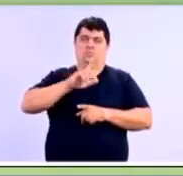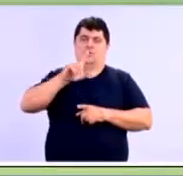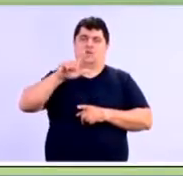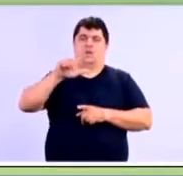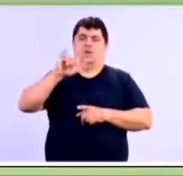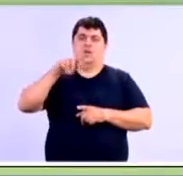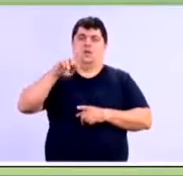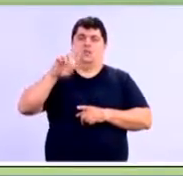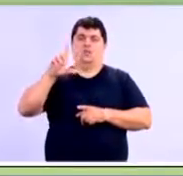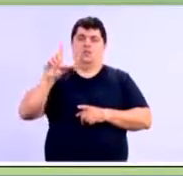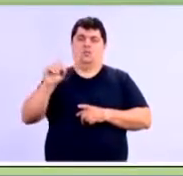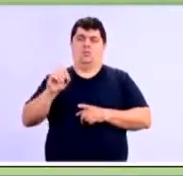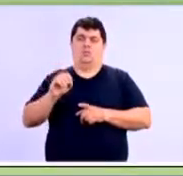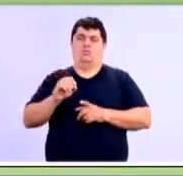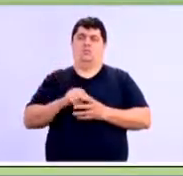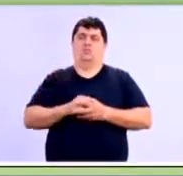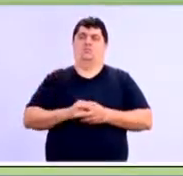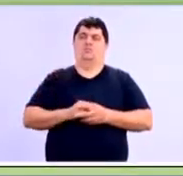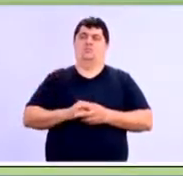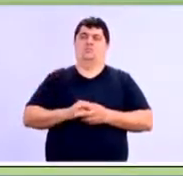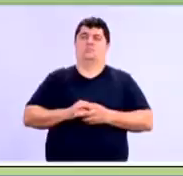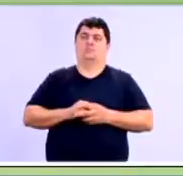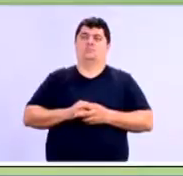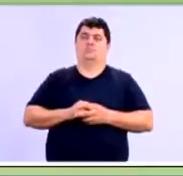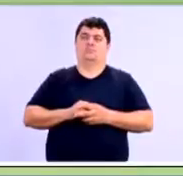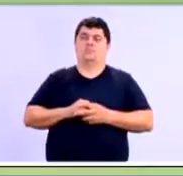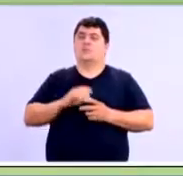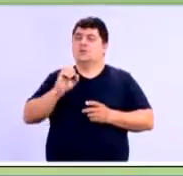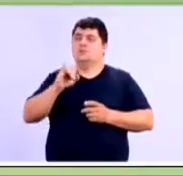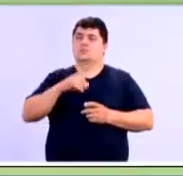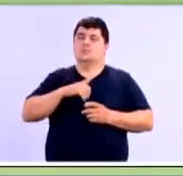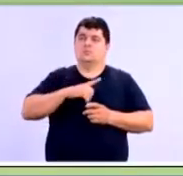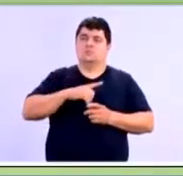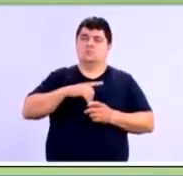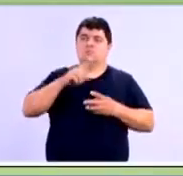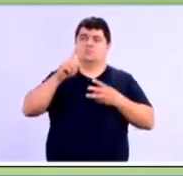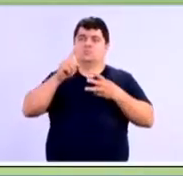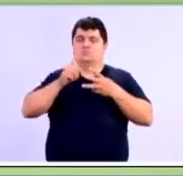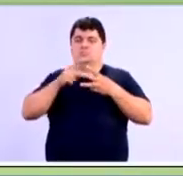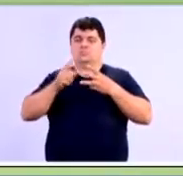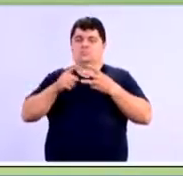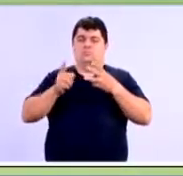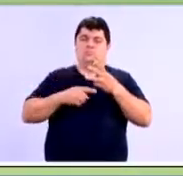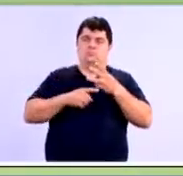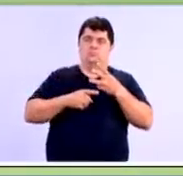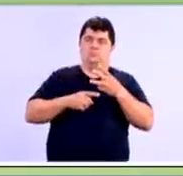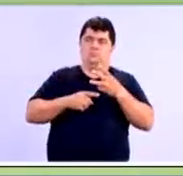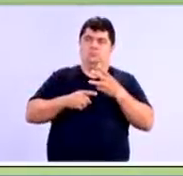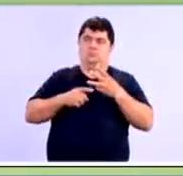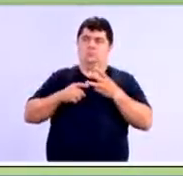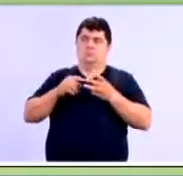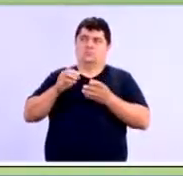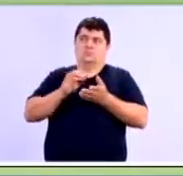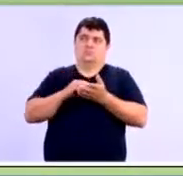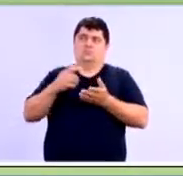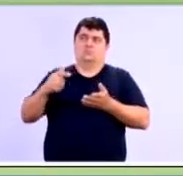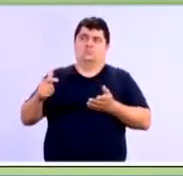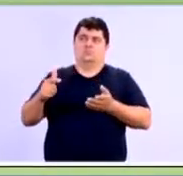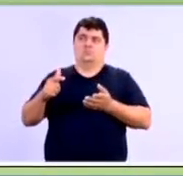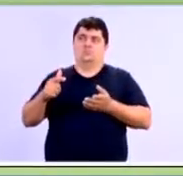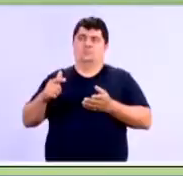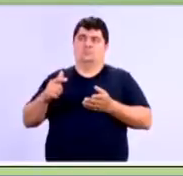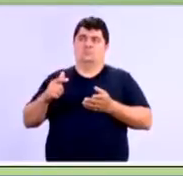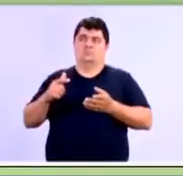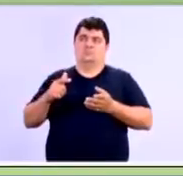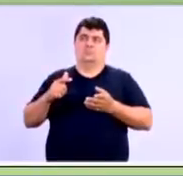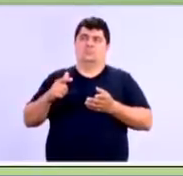líquido. Beleza? Então assim, quando a gente tem, eu passo aqui receita bruta e não trago as 3 receitas que tem, subentende que a